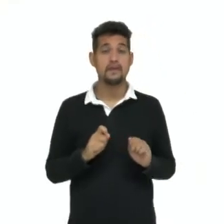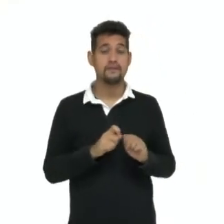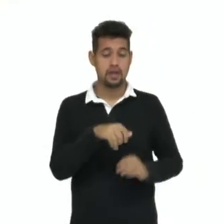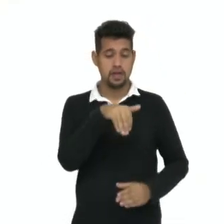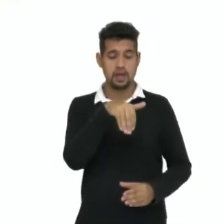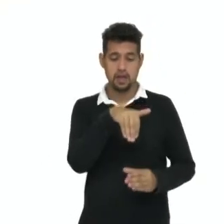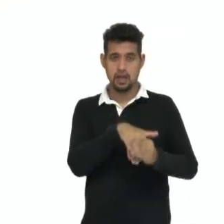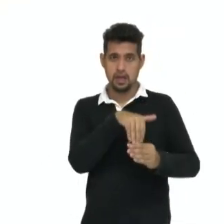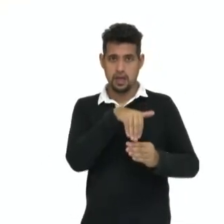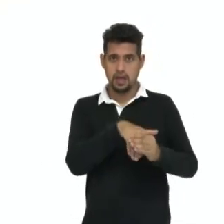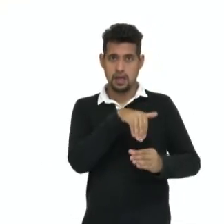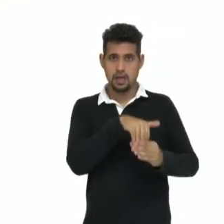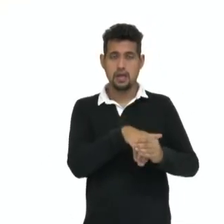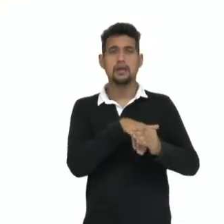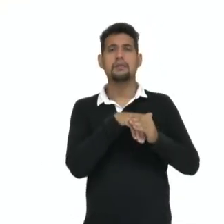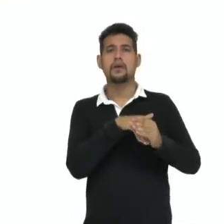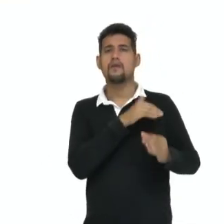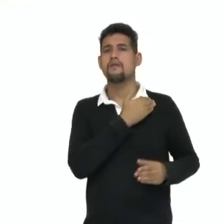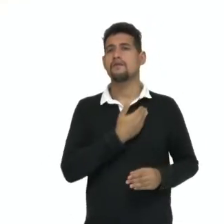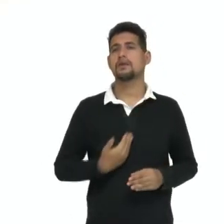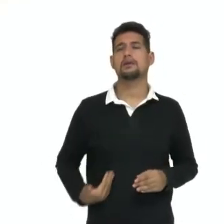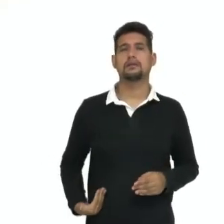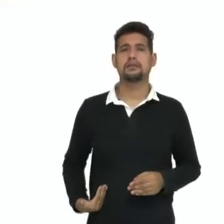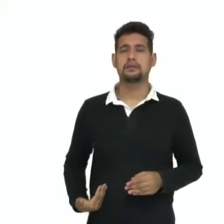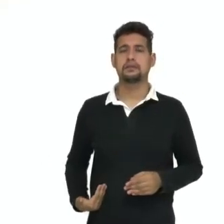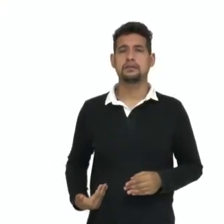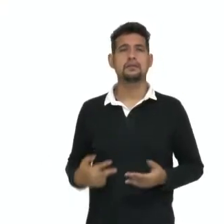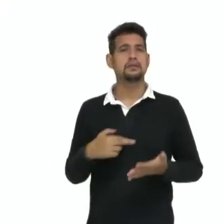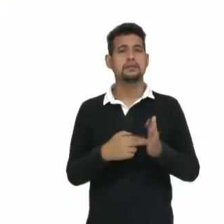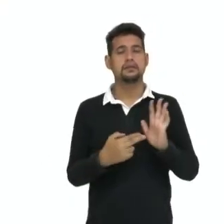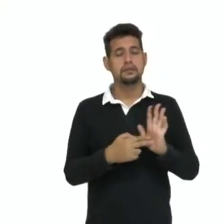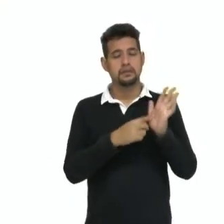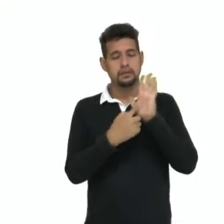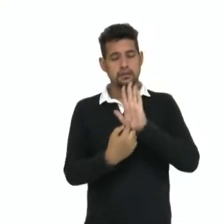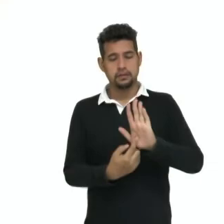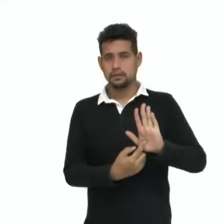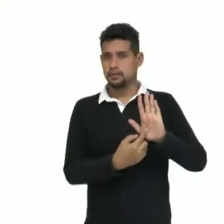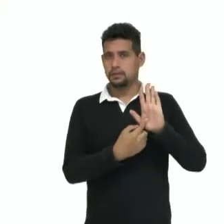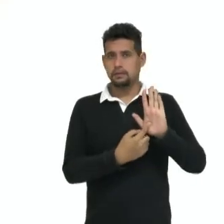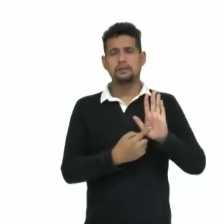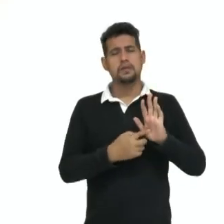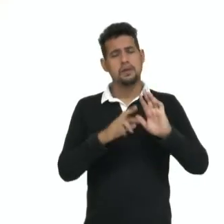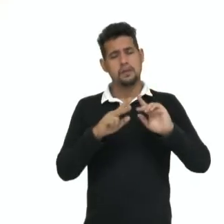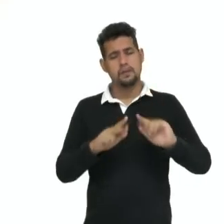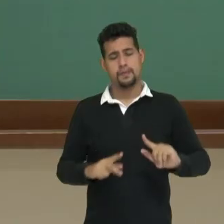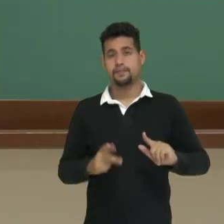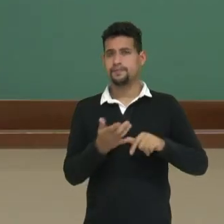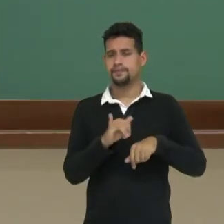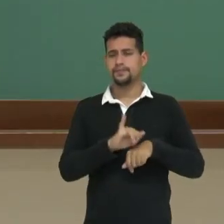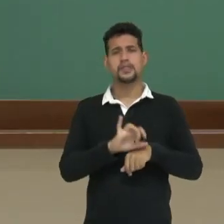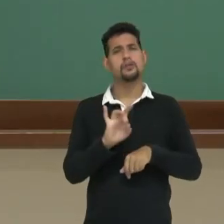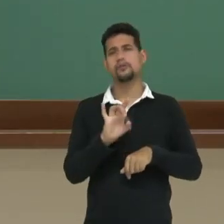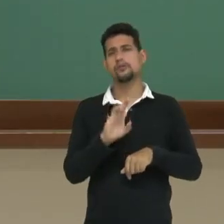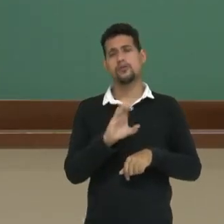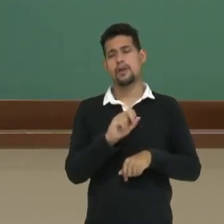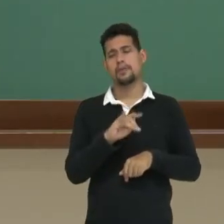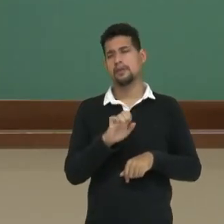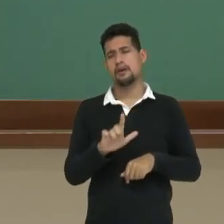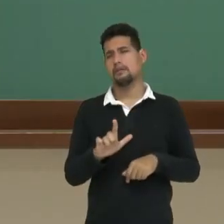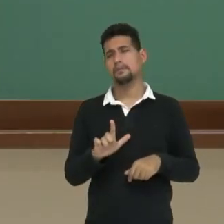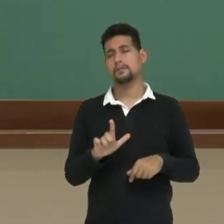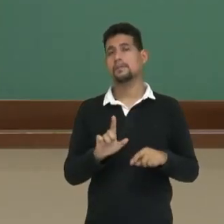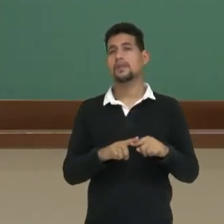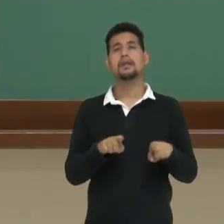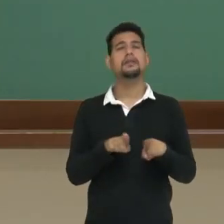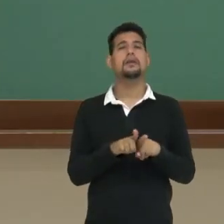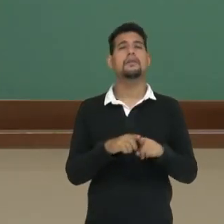eleição indireta para governadores, que por sua vez indicariam os prefeitos das capitais. E não só das capitais. Eles